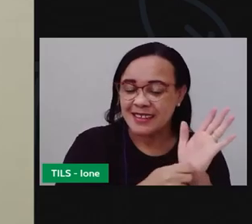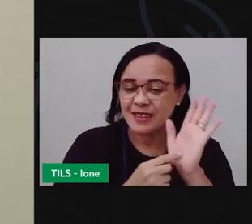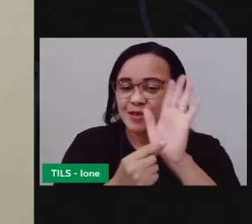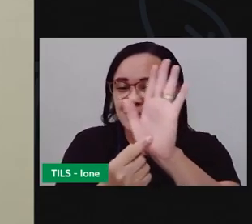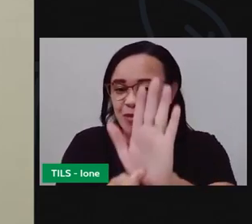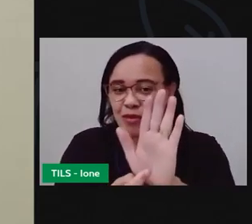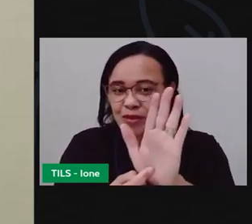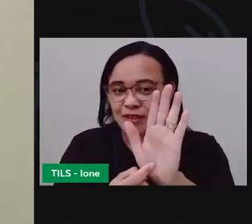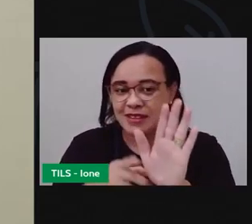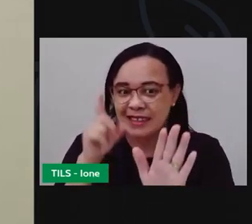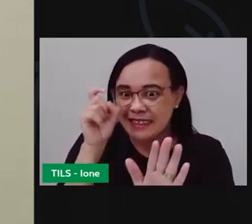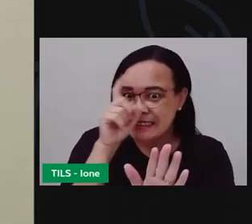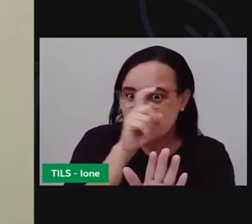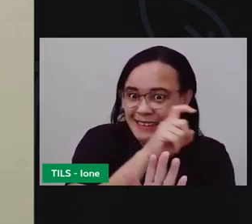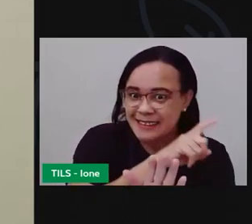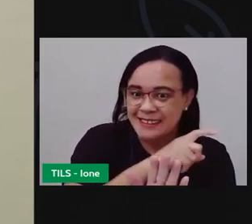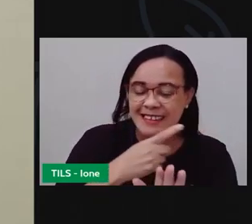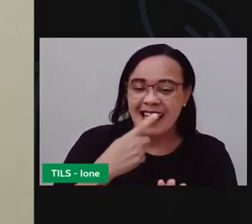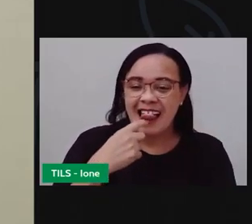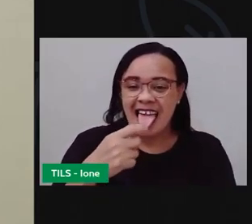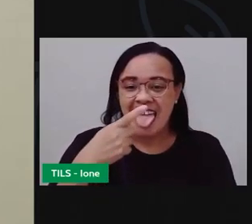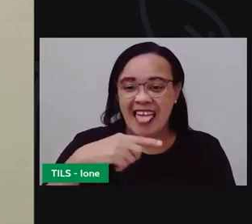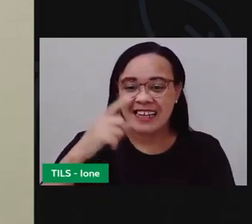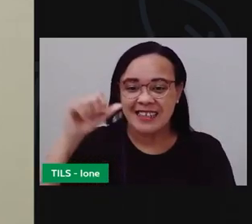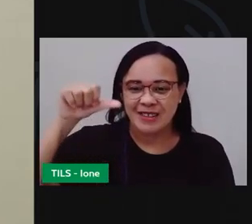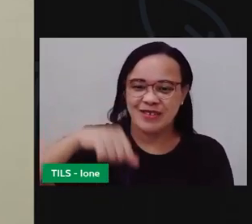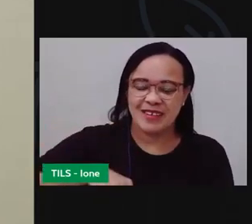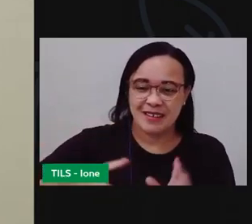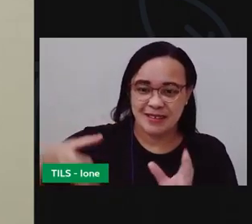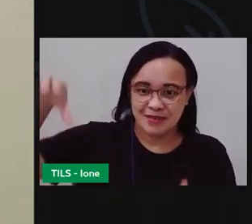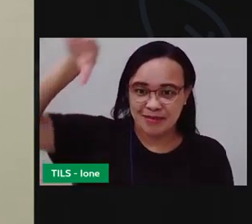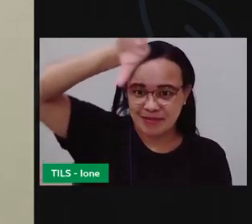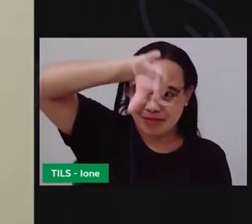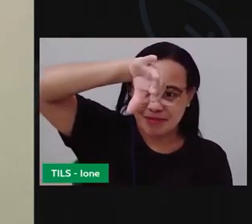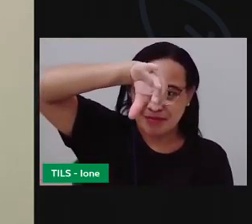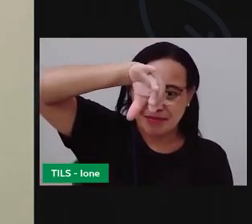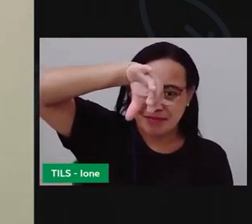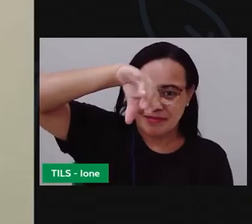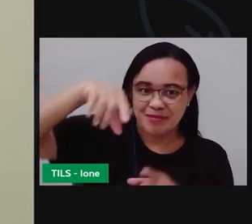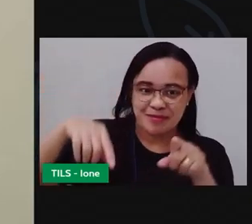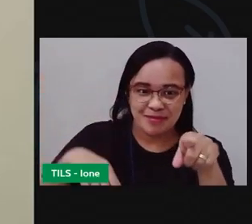mesmo um trava-língua. Olha o personagem de cabeça para baixo.